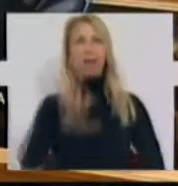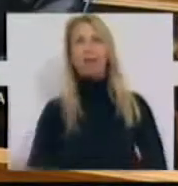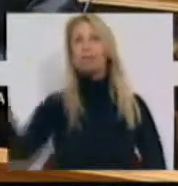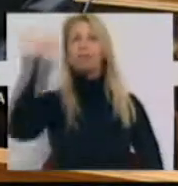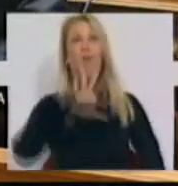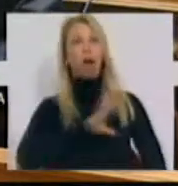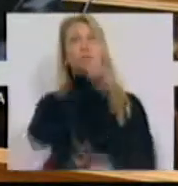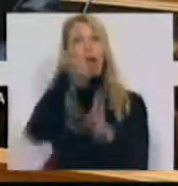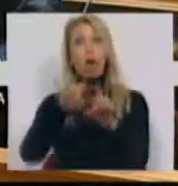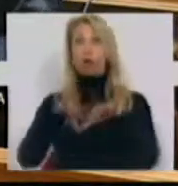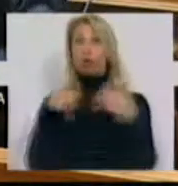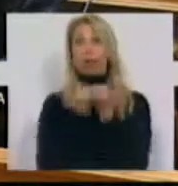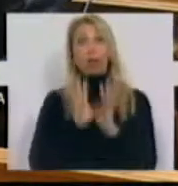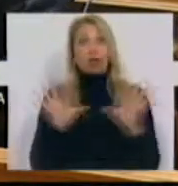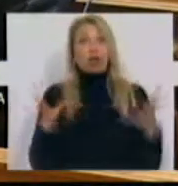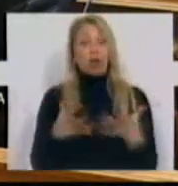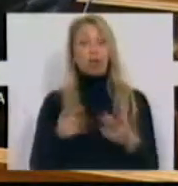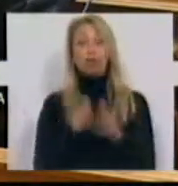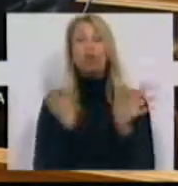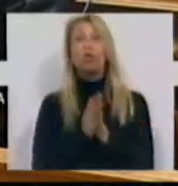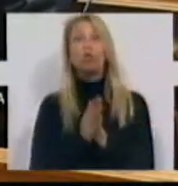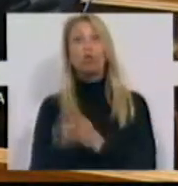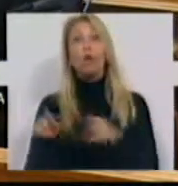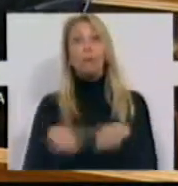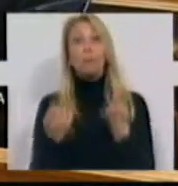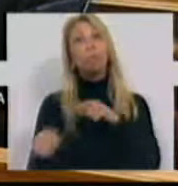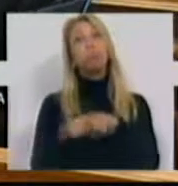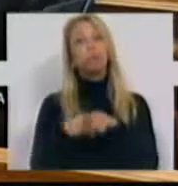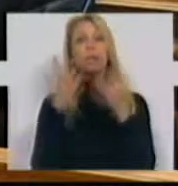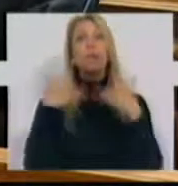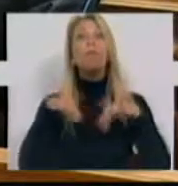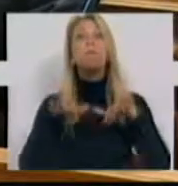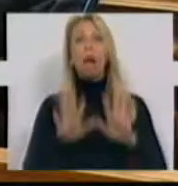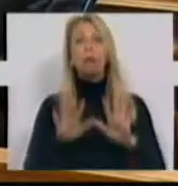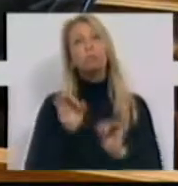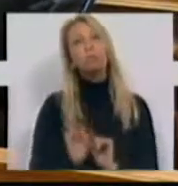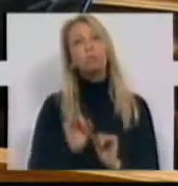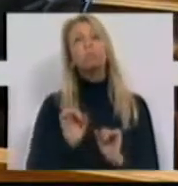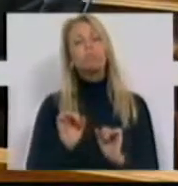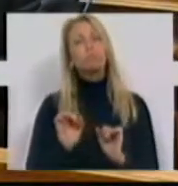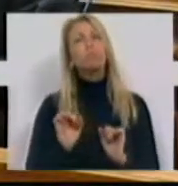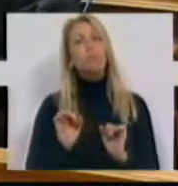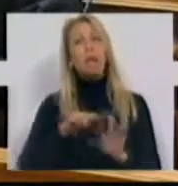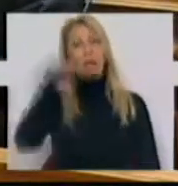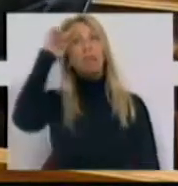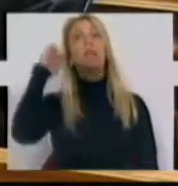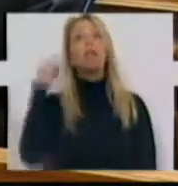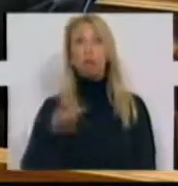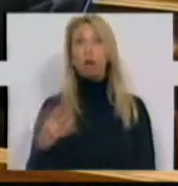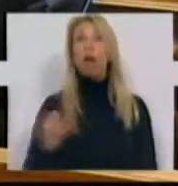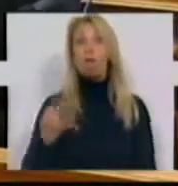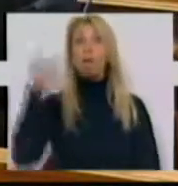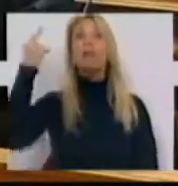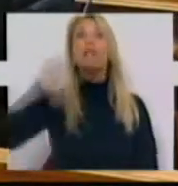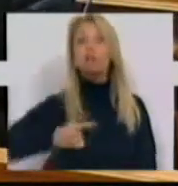envolve a sociedade em geral e todos os partidos políticos, mas é qualquer coisa de grande dificuldade e de grande exigência